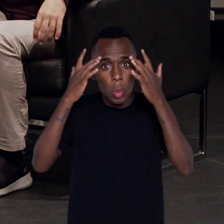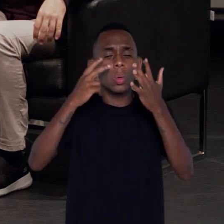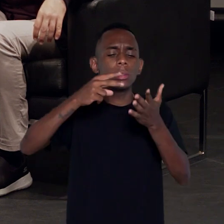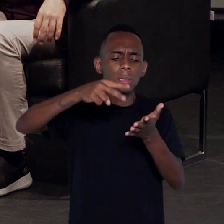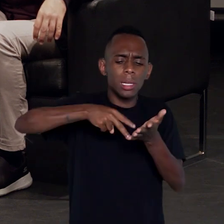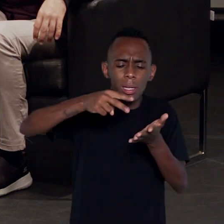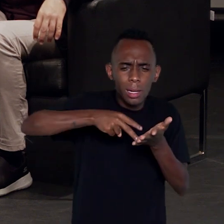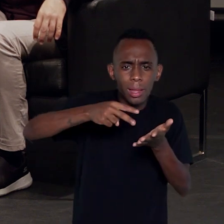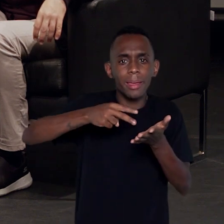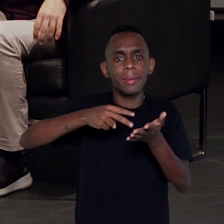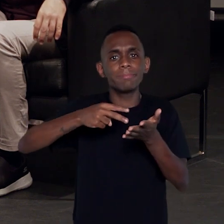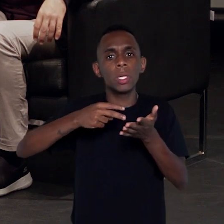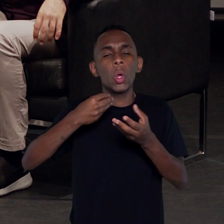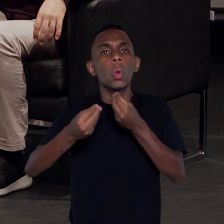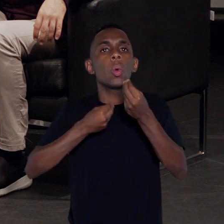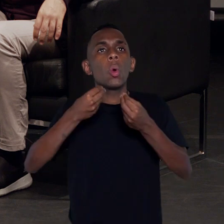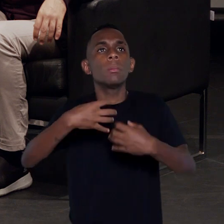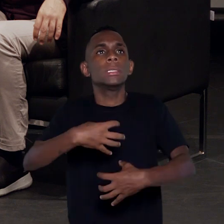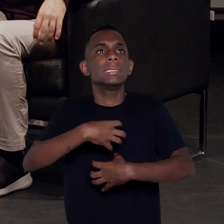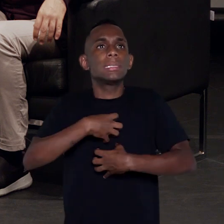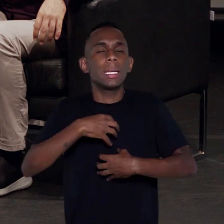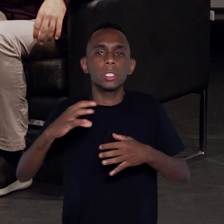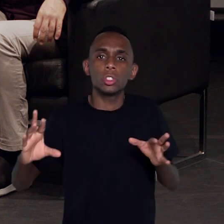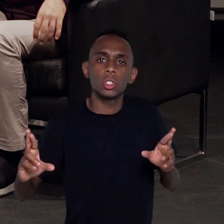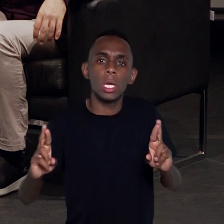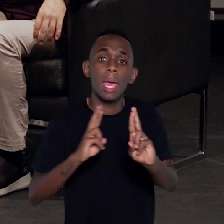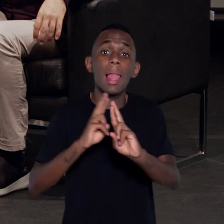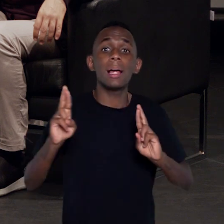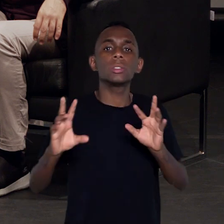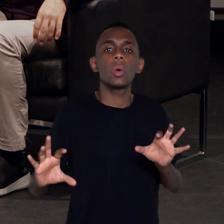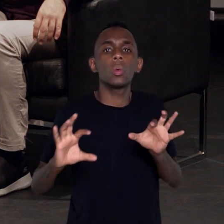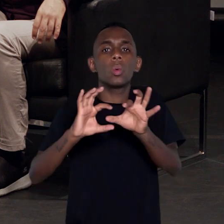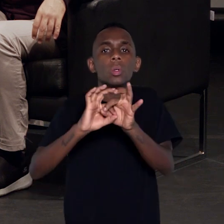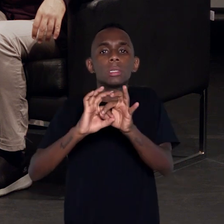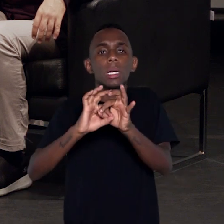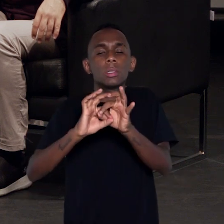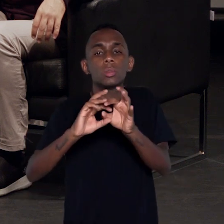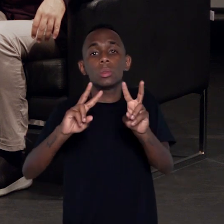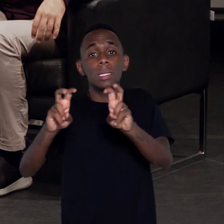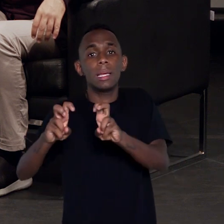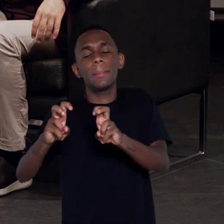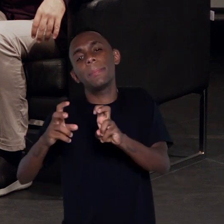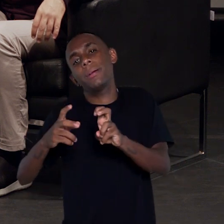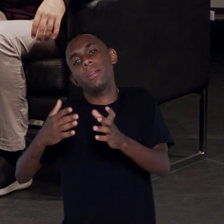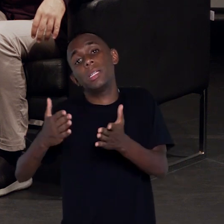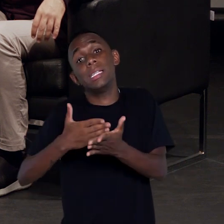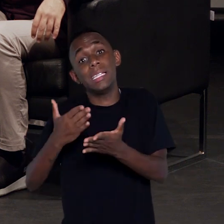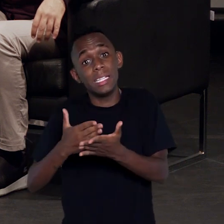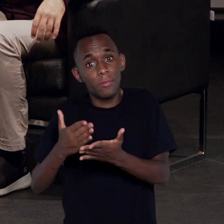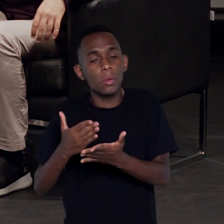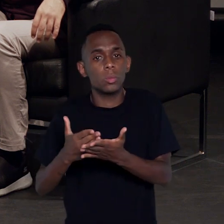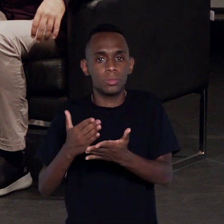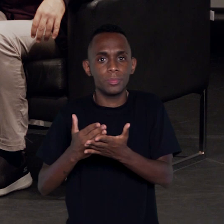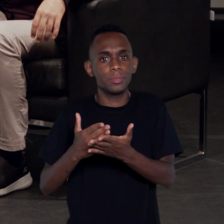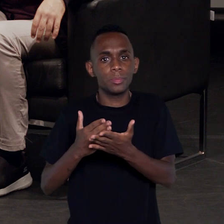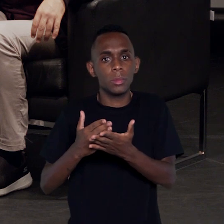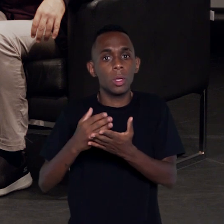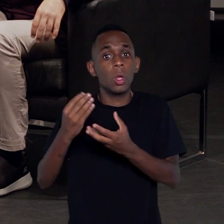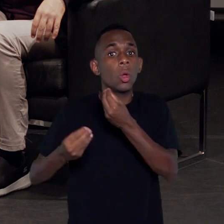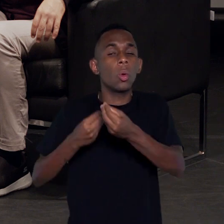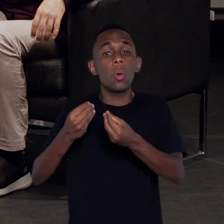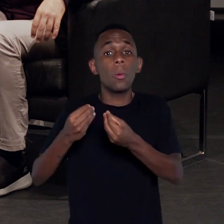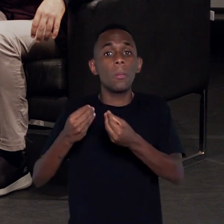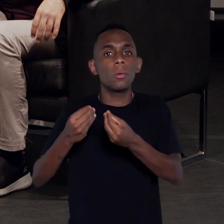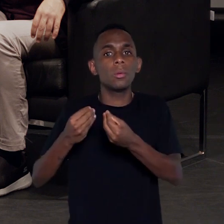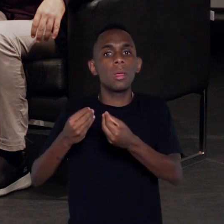interação, essa renovação, essa reintegração, esse rever o livro permanente que o leitor